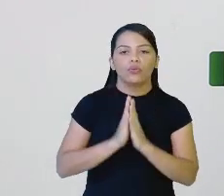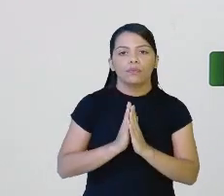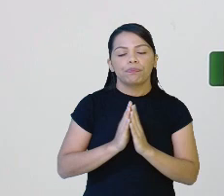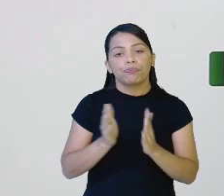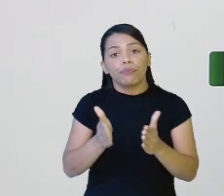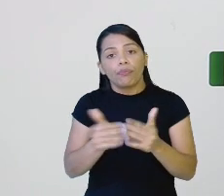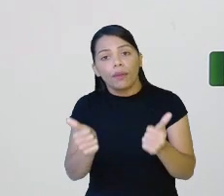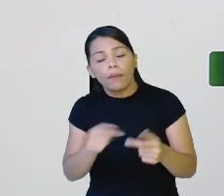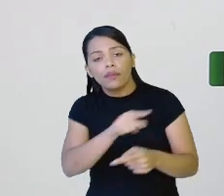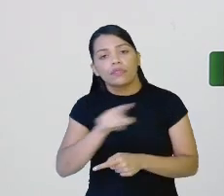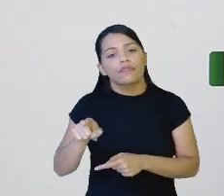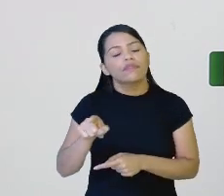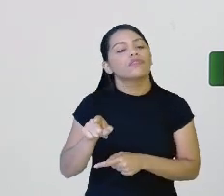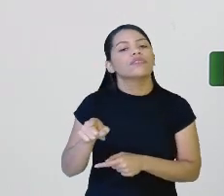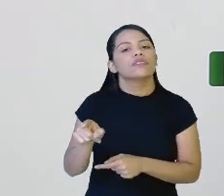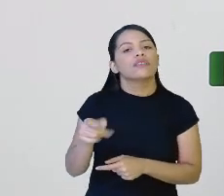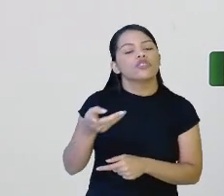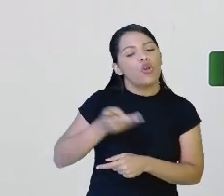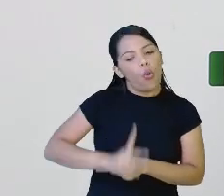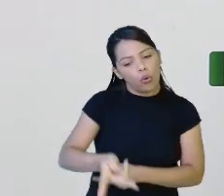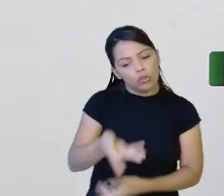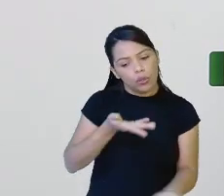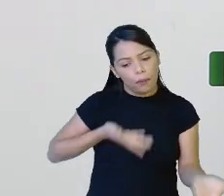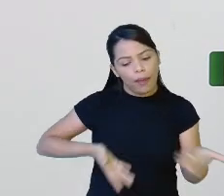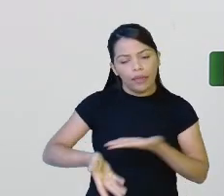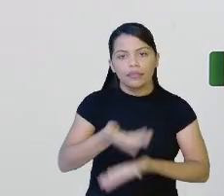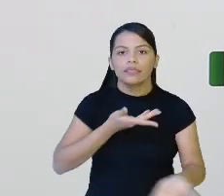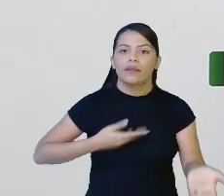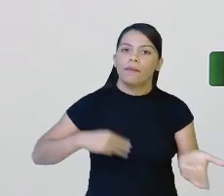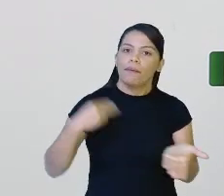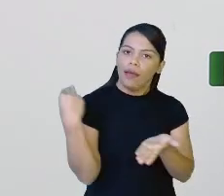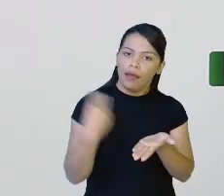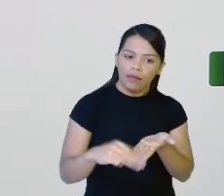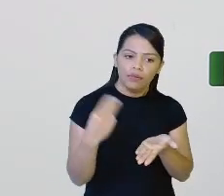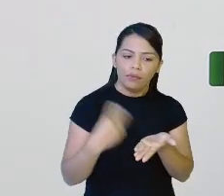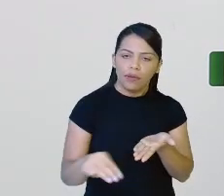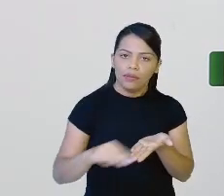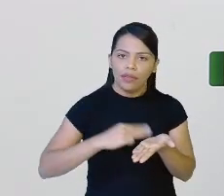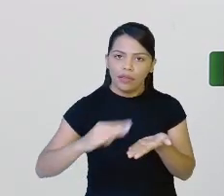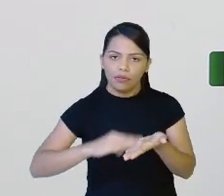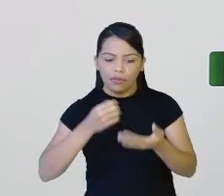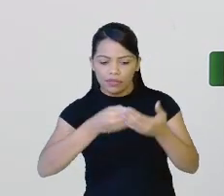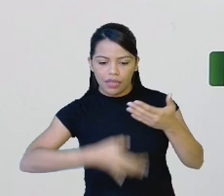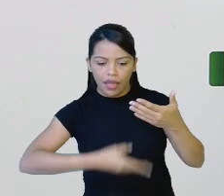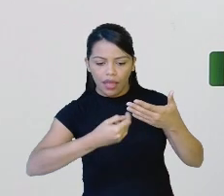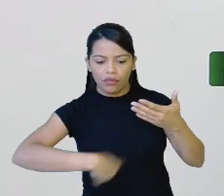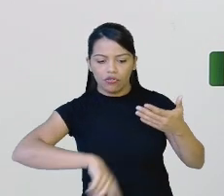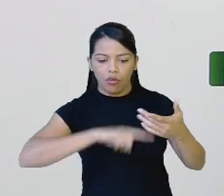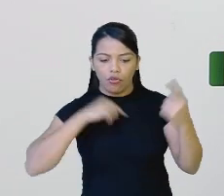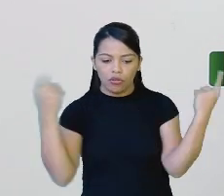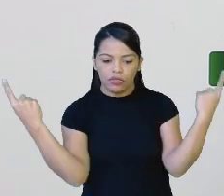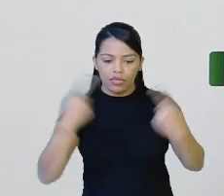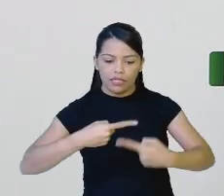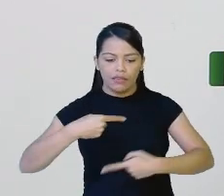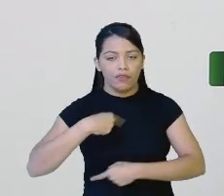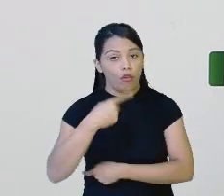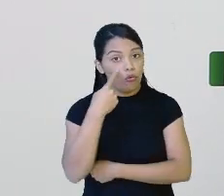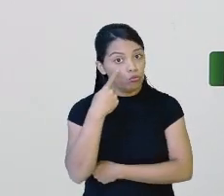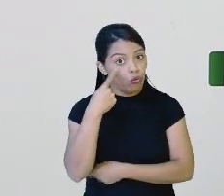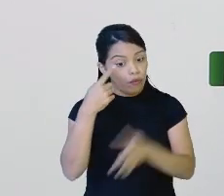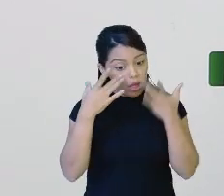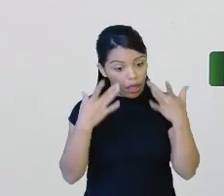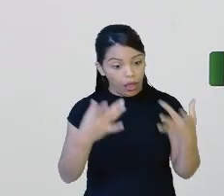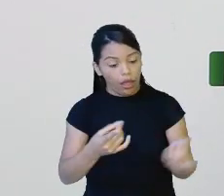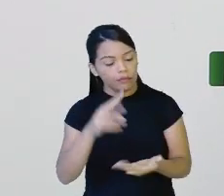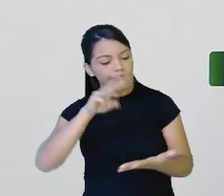continuem participando, respondendo o nosso desafio lá no YouTube. Estou vendo, eu fico prestando atenção,